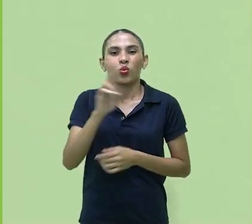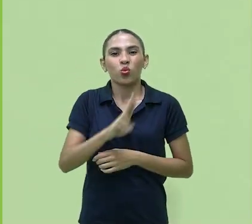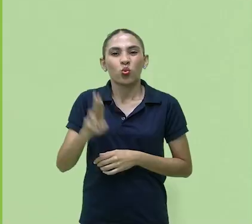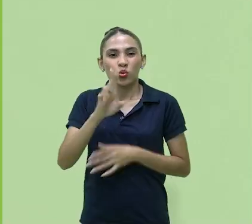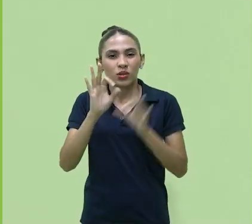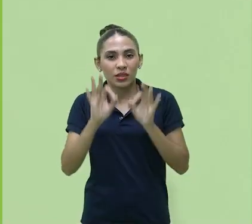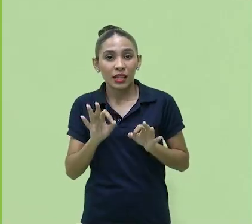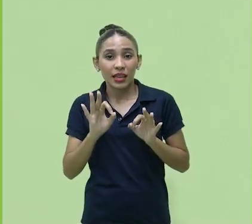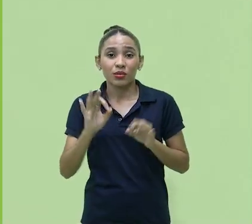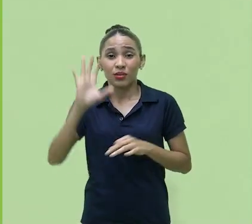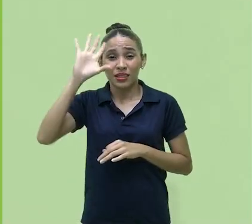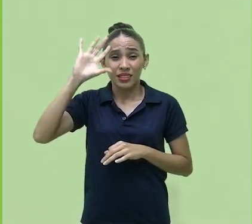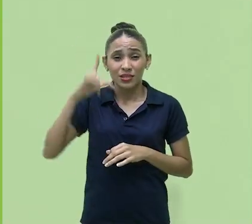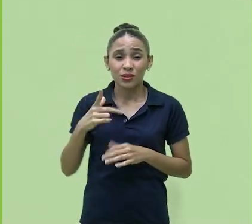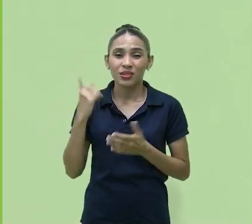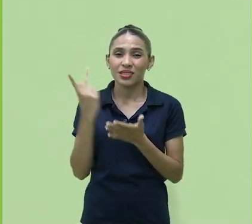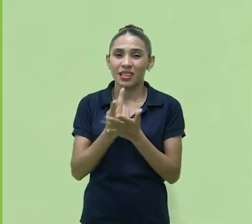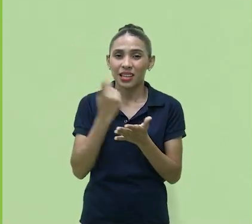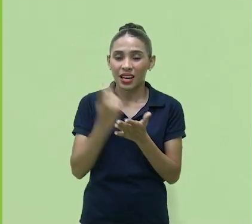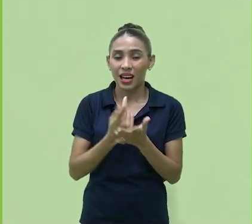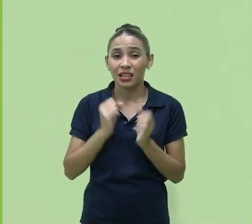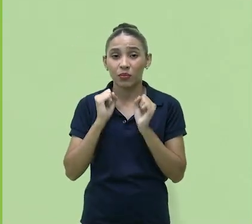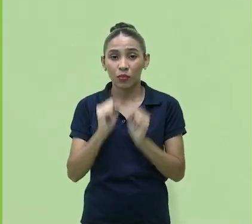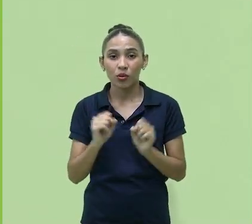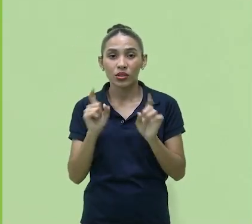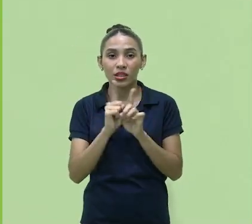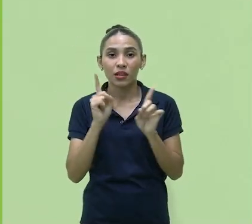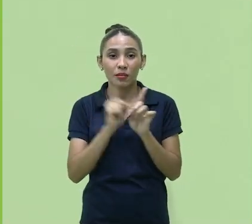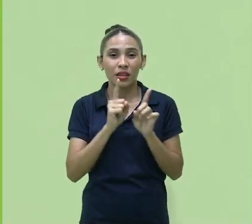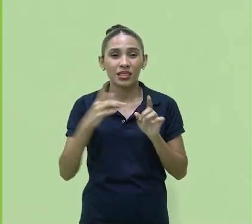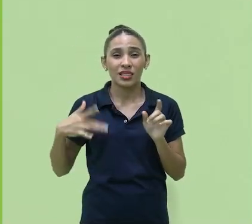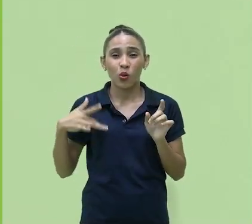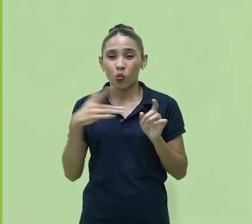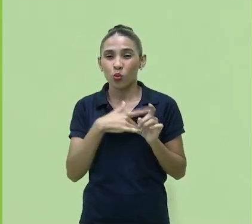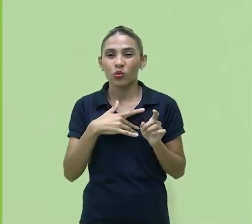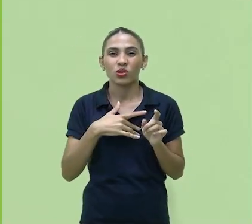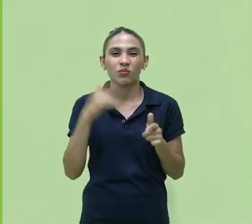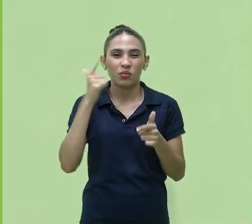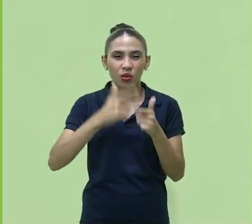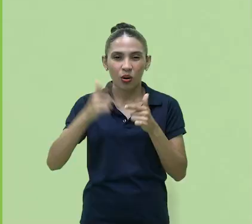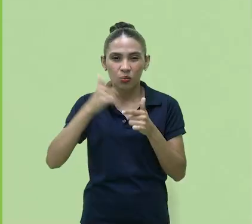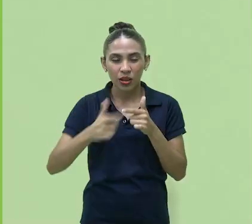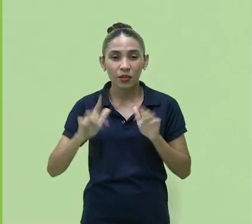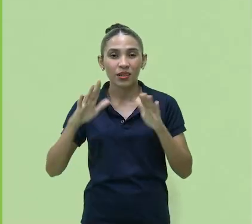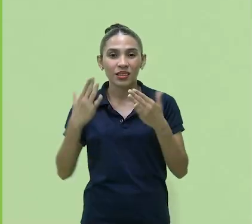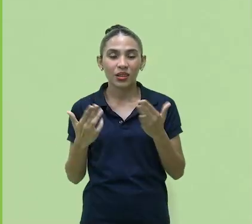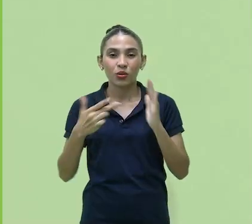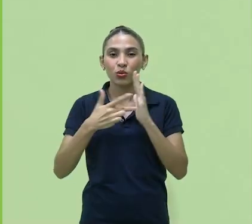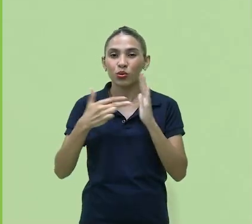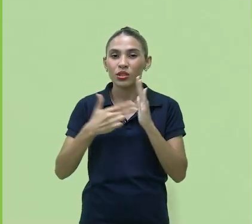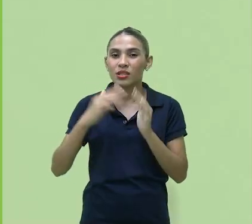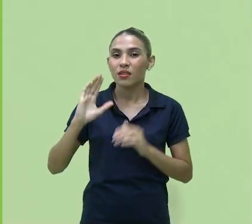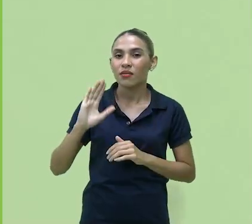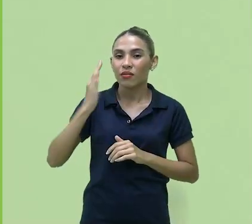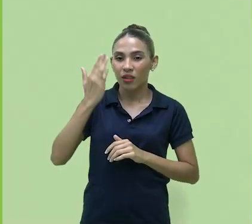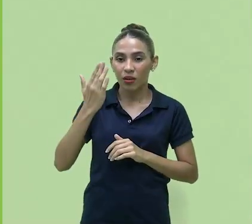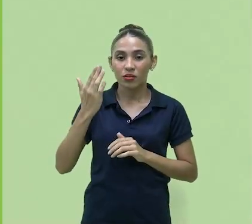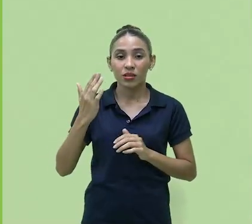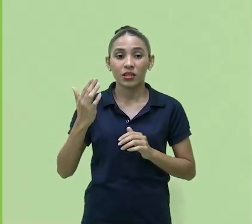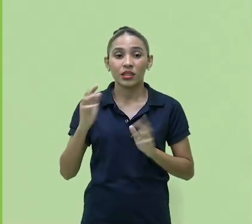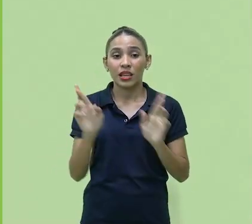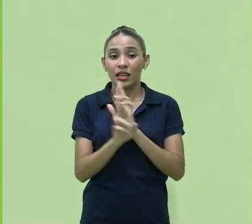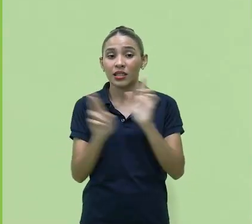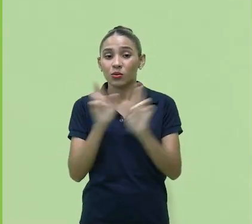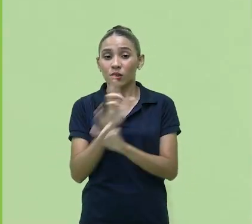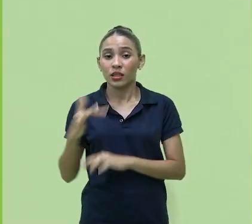está tomando decisões aí importantes que podem afetar a sua vida, a sua saúde. Então, as fake news, elas